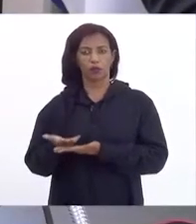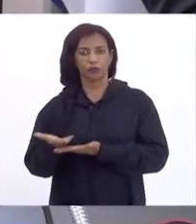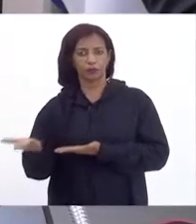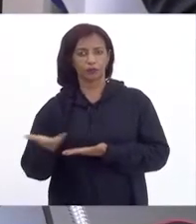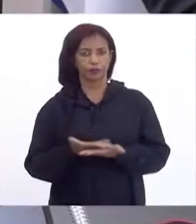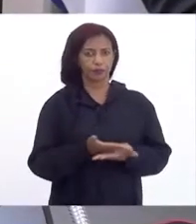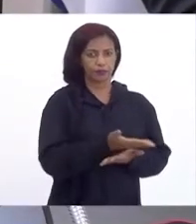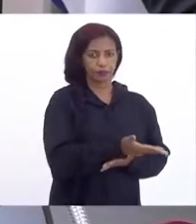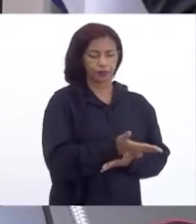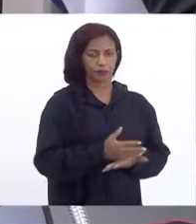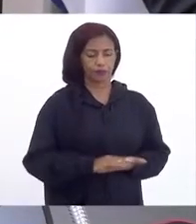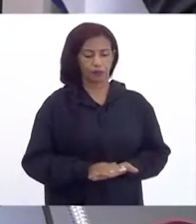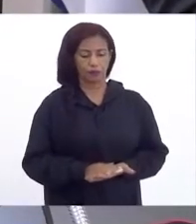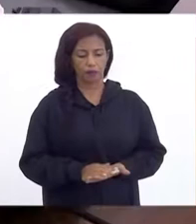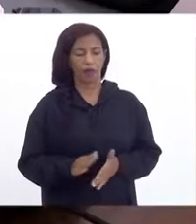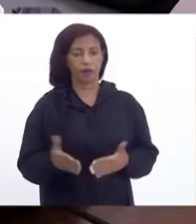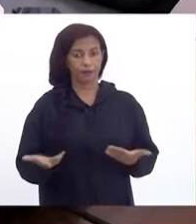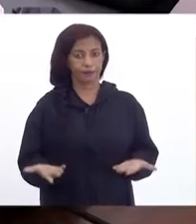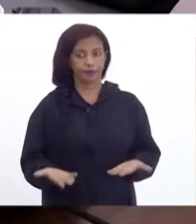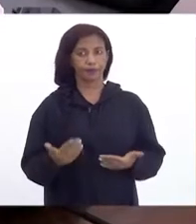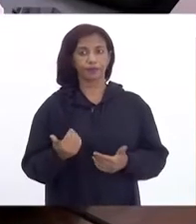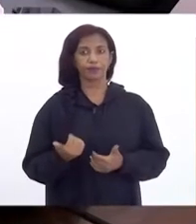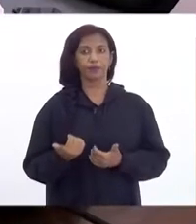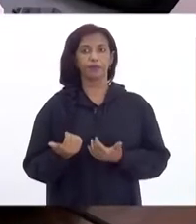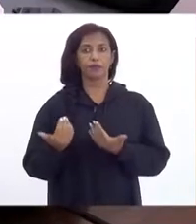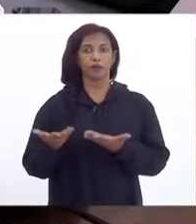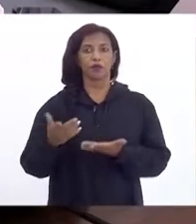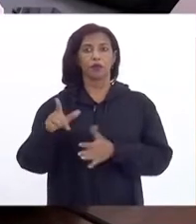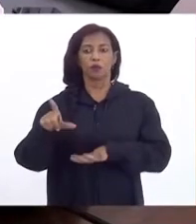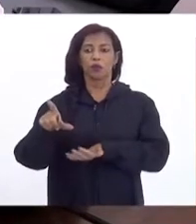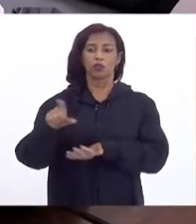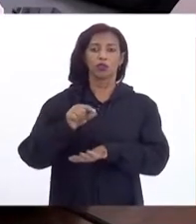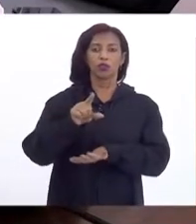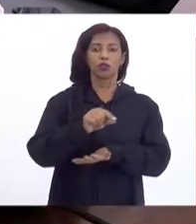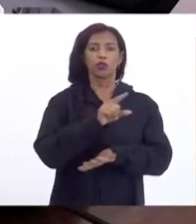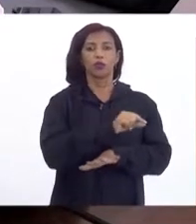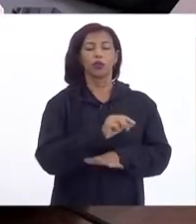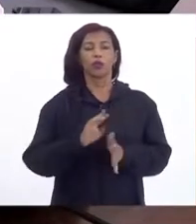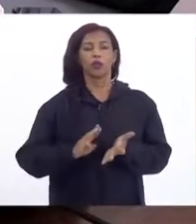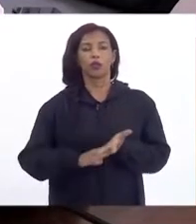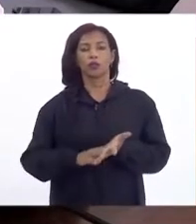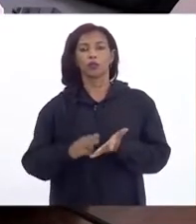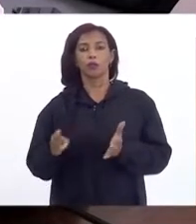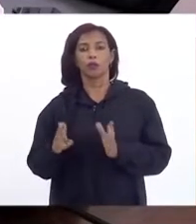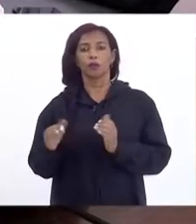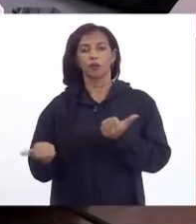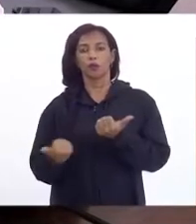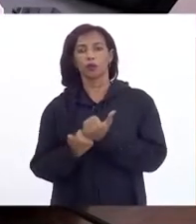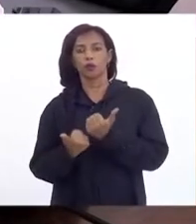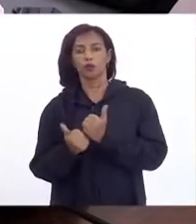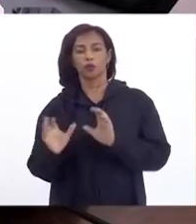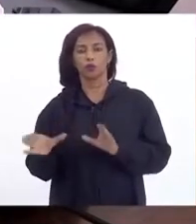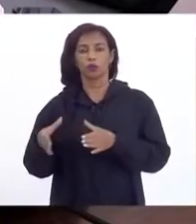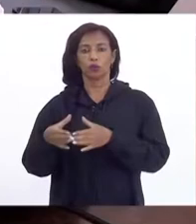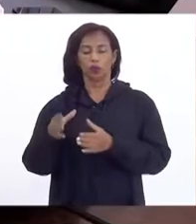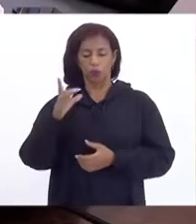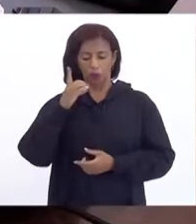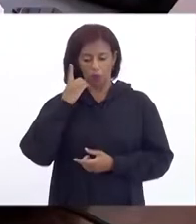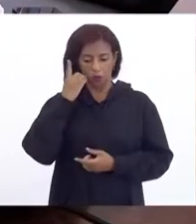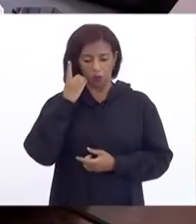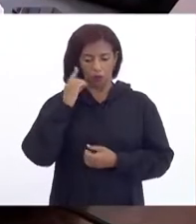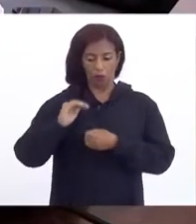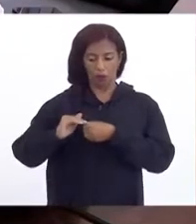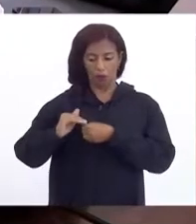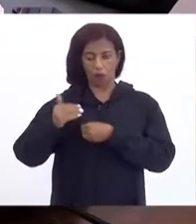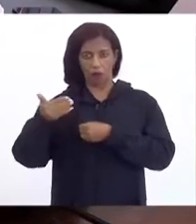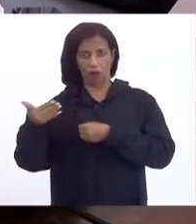Assim posto, vamos promover as escolhas dos membros da subcomissão. O deputado